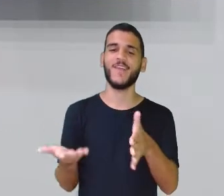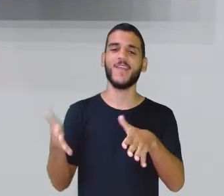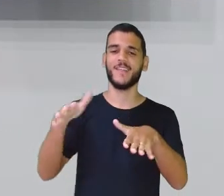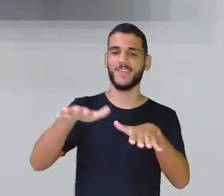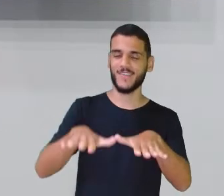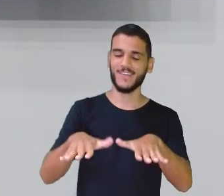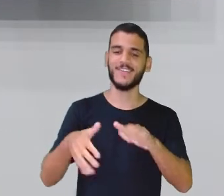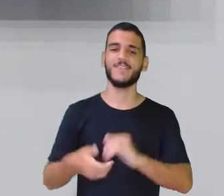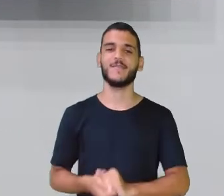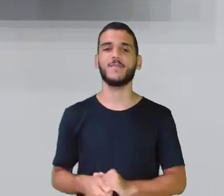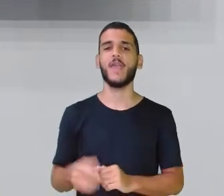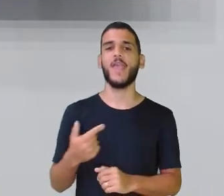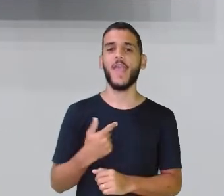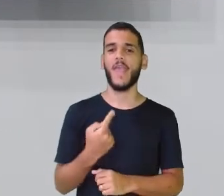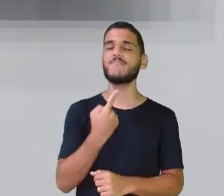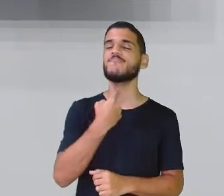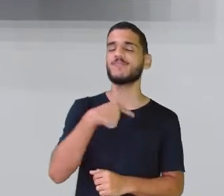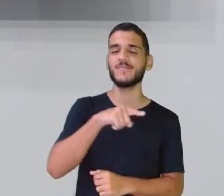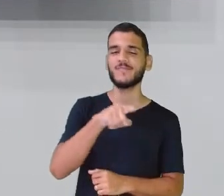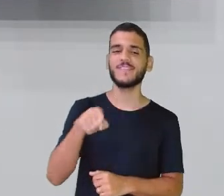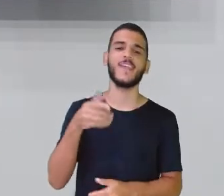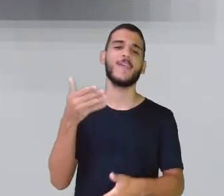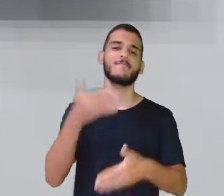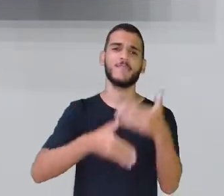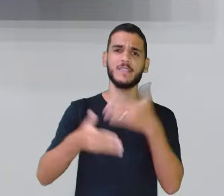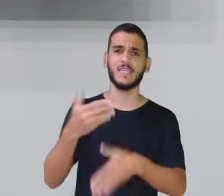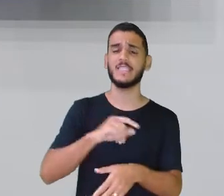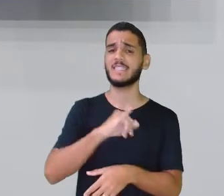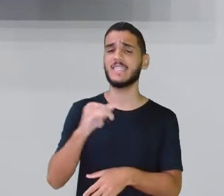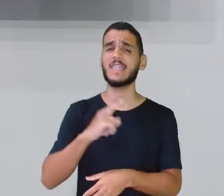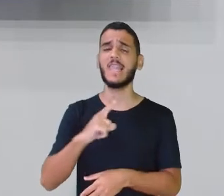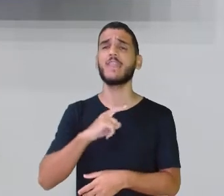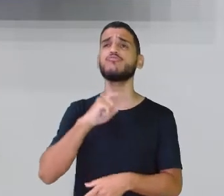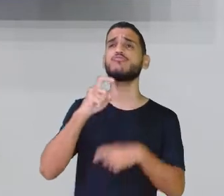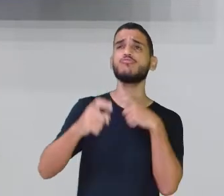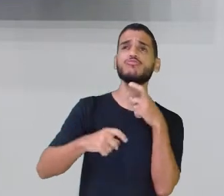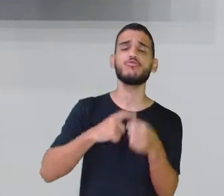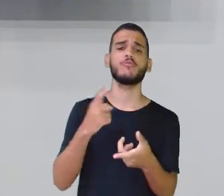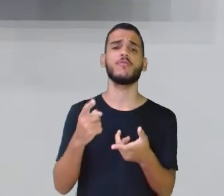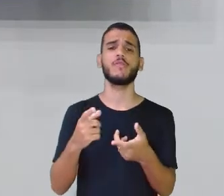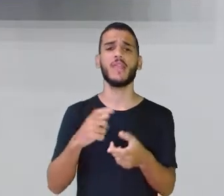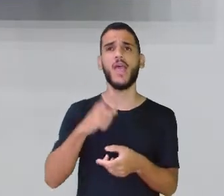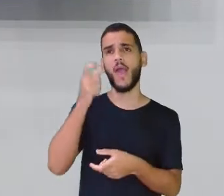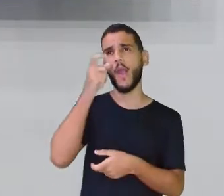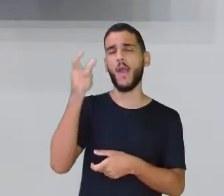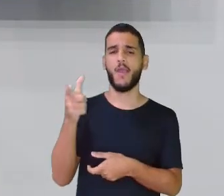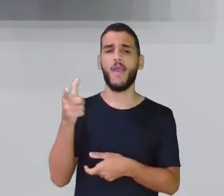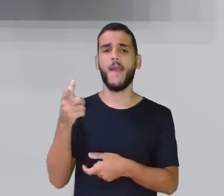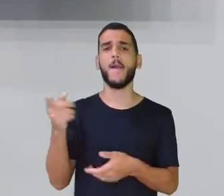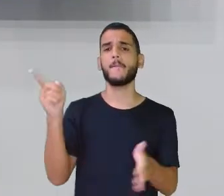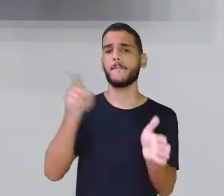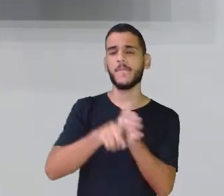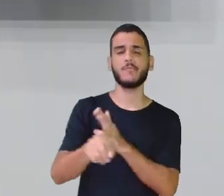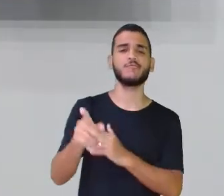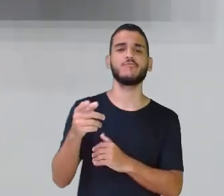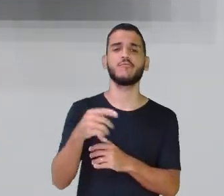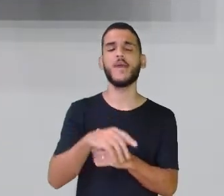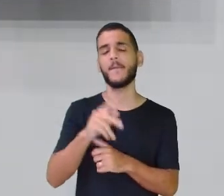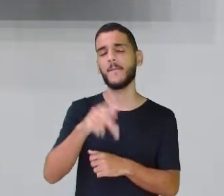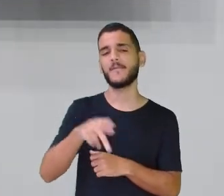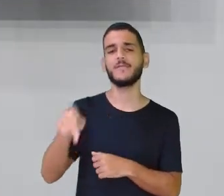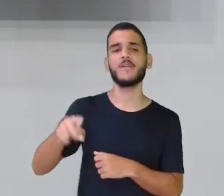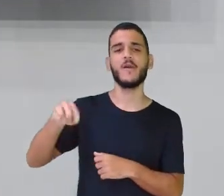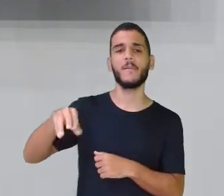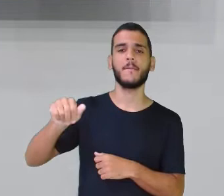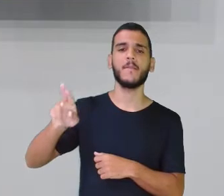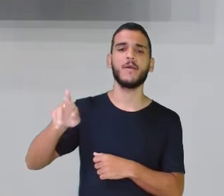gente quer a sua participação. Tem alguma dúvida, está falando alguma coisa, achou interessante? Fala ali com a professora Mauricéia, tá? E